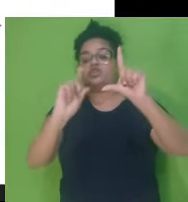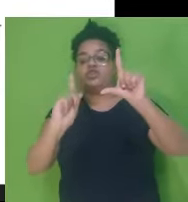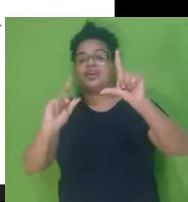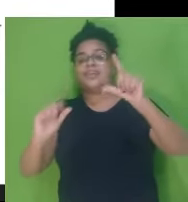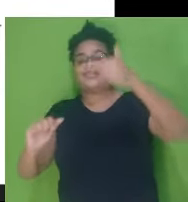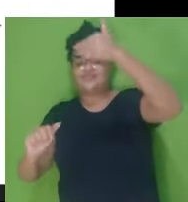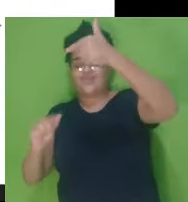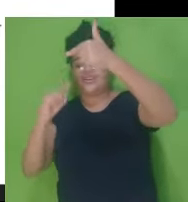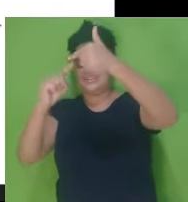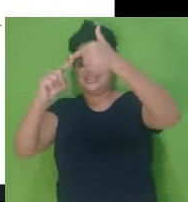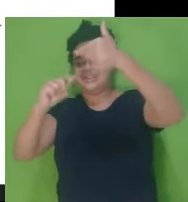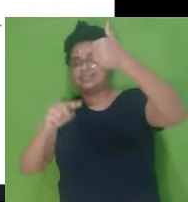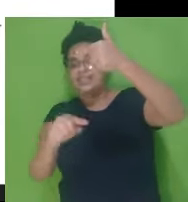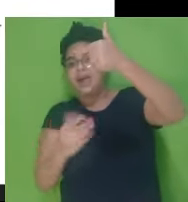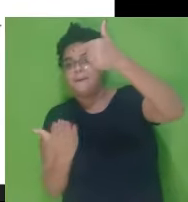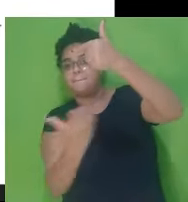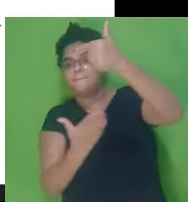essas